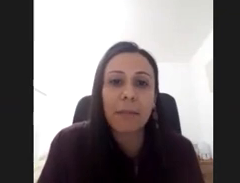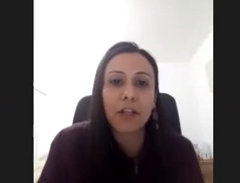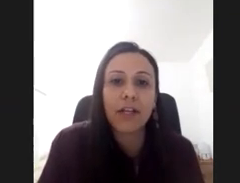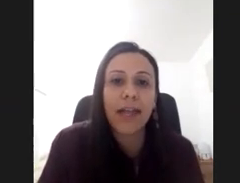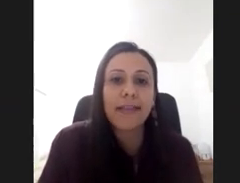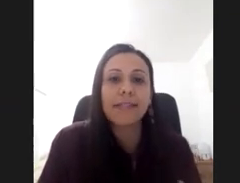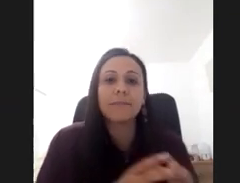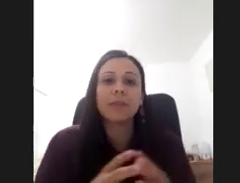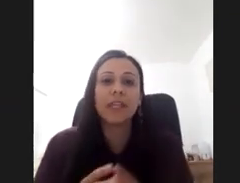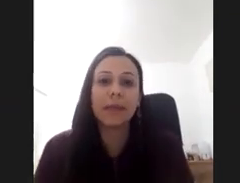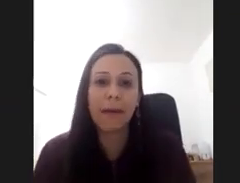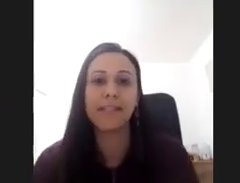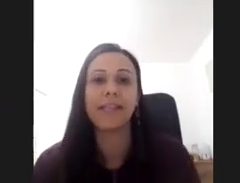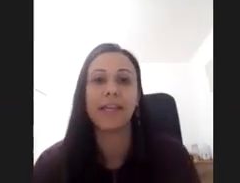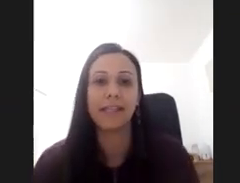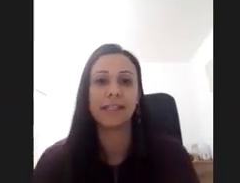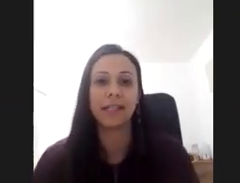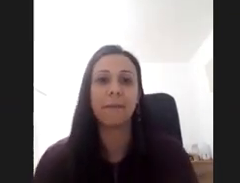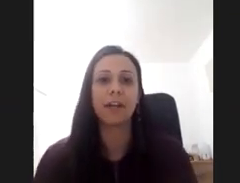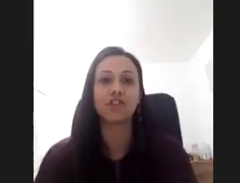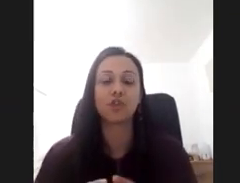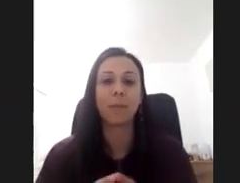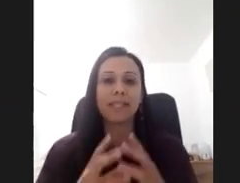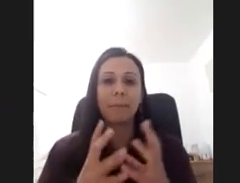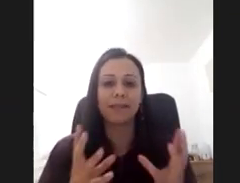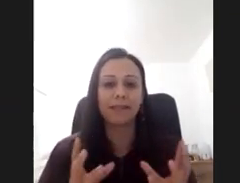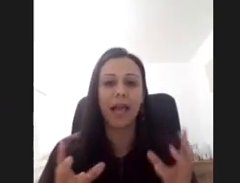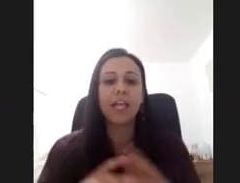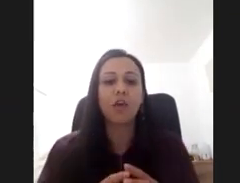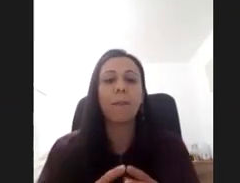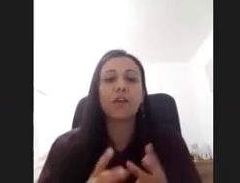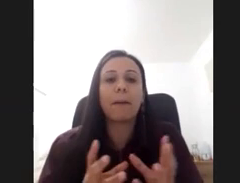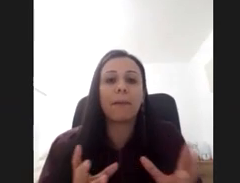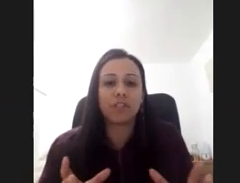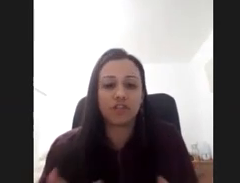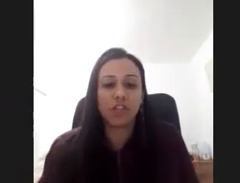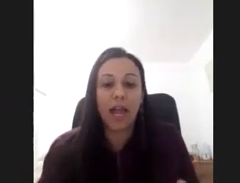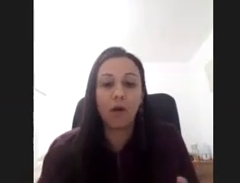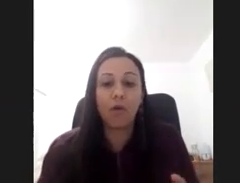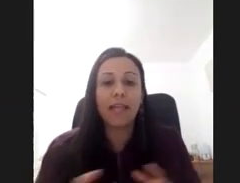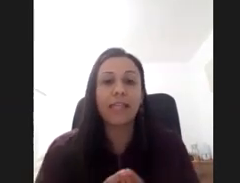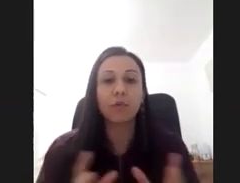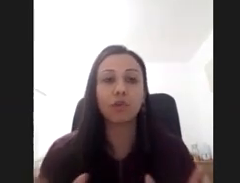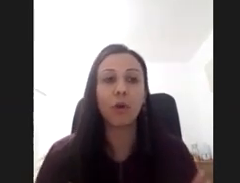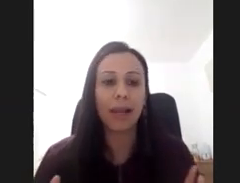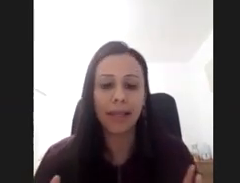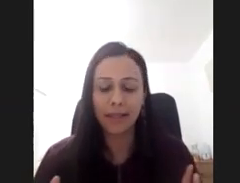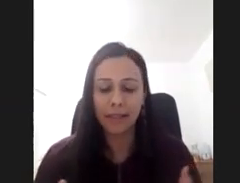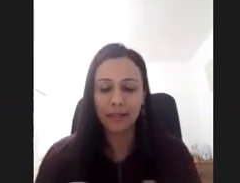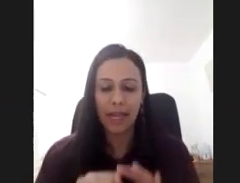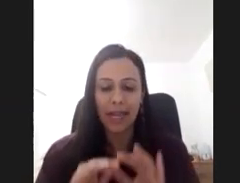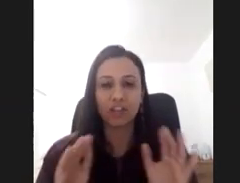classe trabalhadora é essa e que país é esse, né? Para a gente começar a pensar como é que o papel sindical está muito